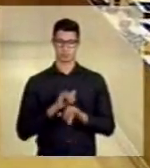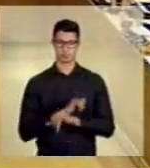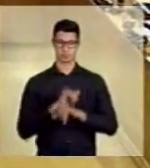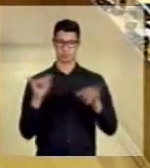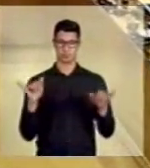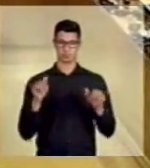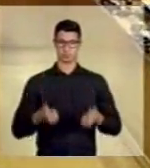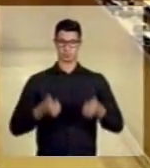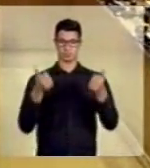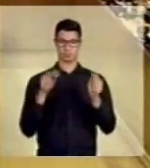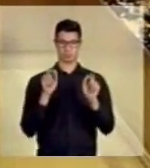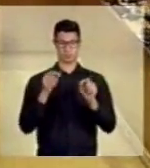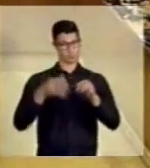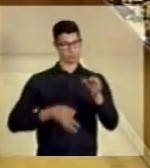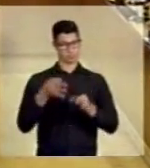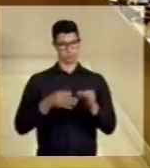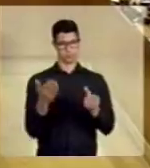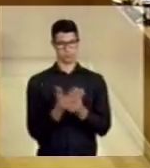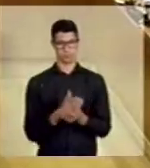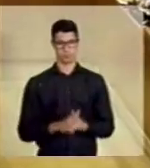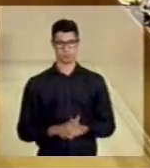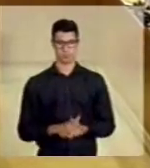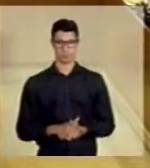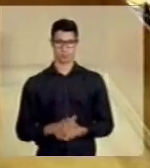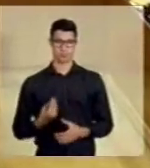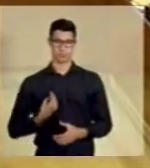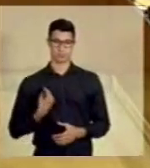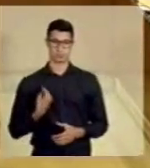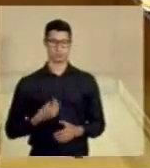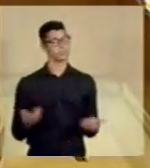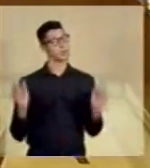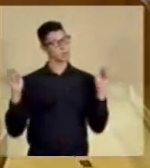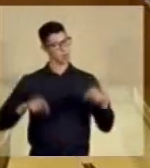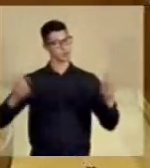proclamações dos resultados assim que forem julgados os processos. Ao vivo, direto do plenário.